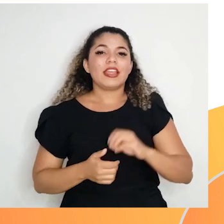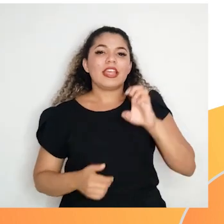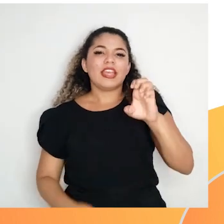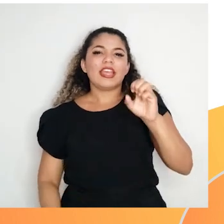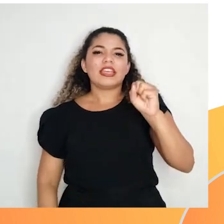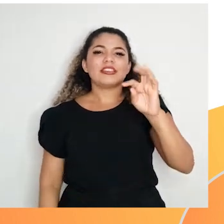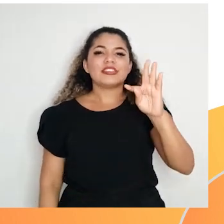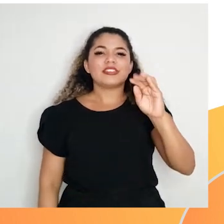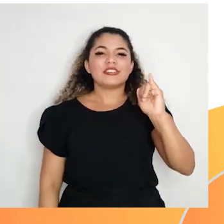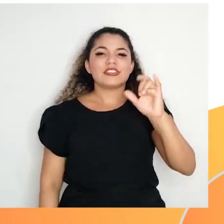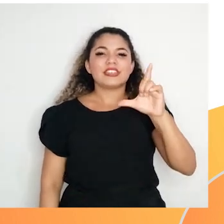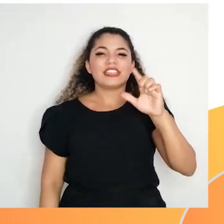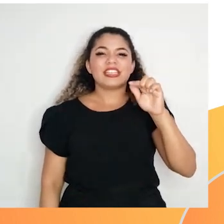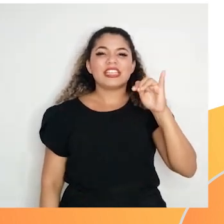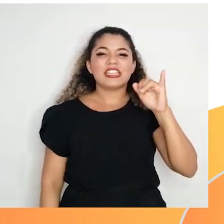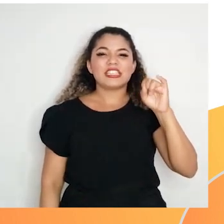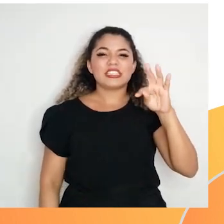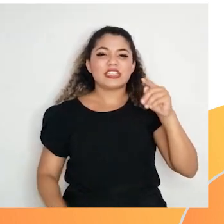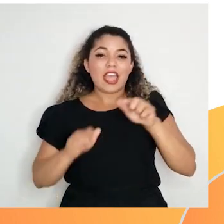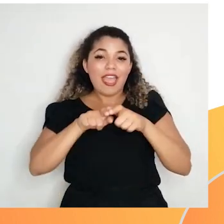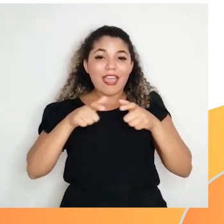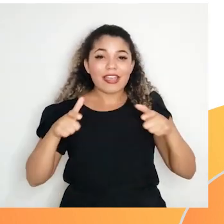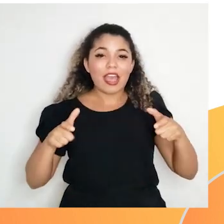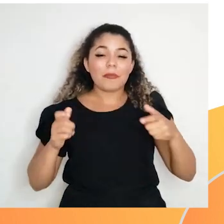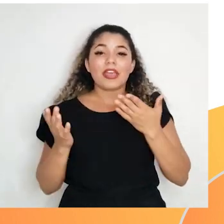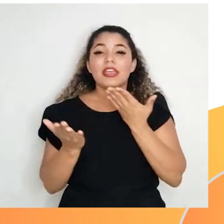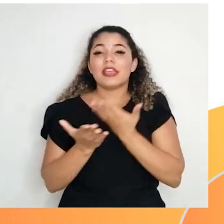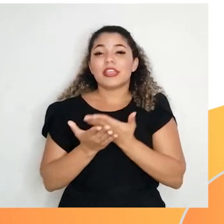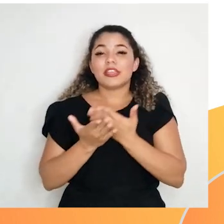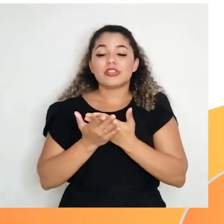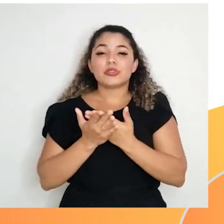Estilística. Estilística é a parte da gramática que estuda